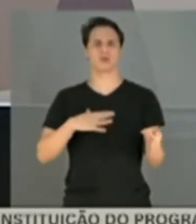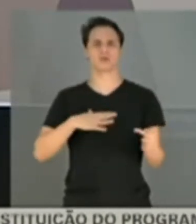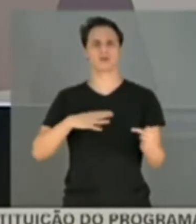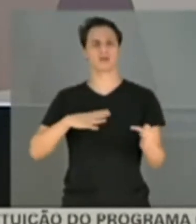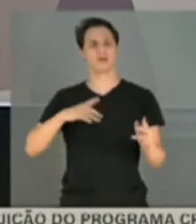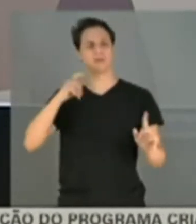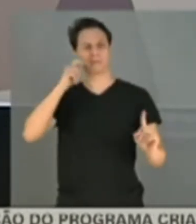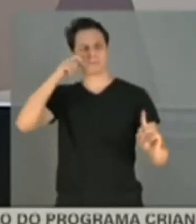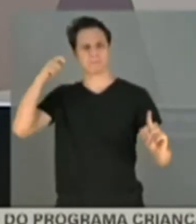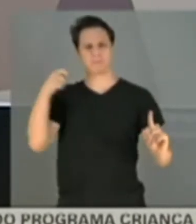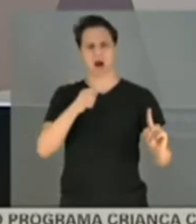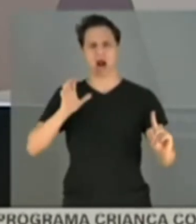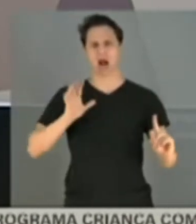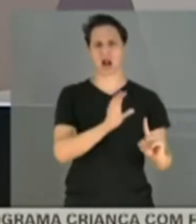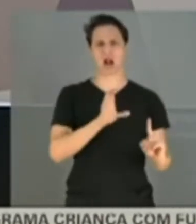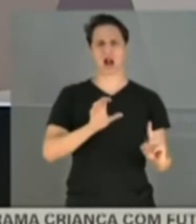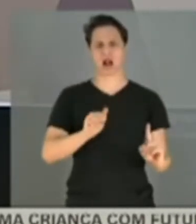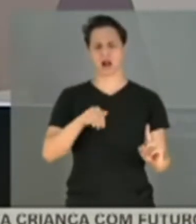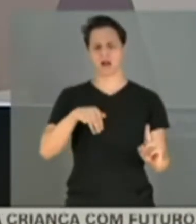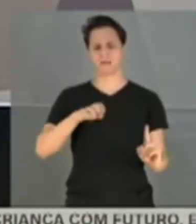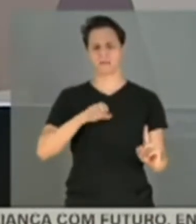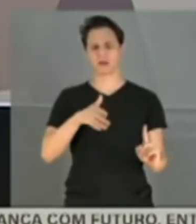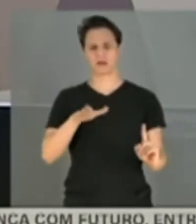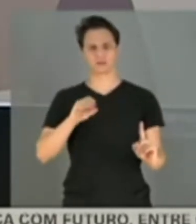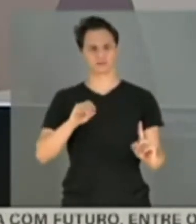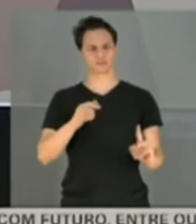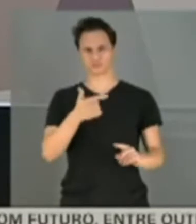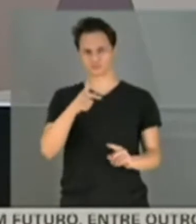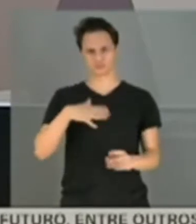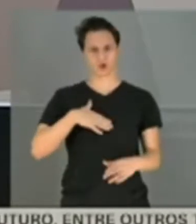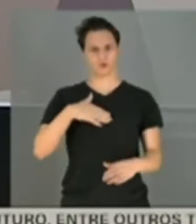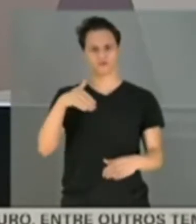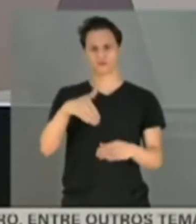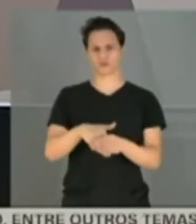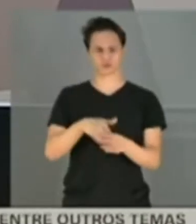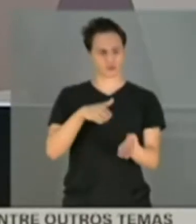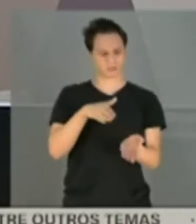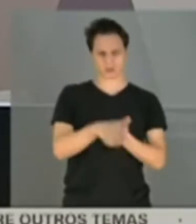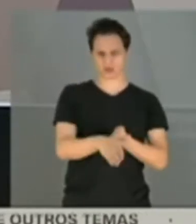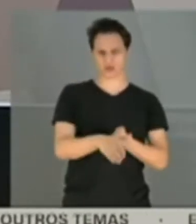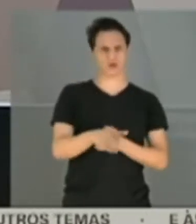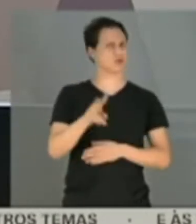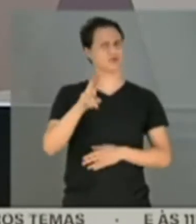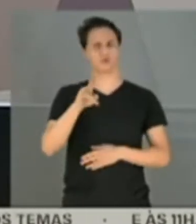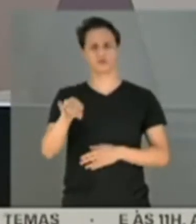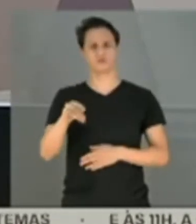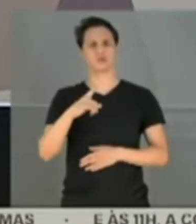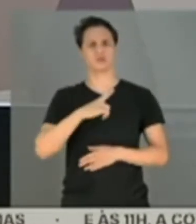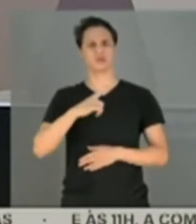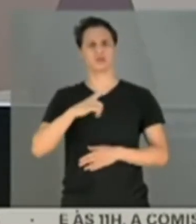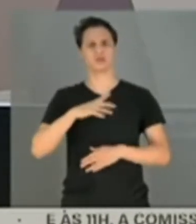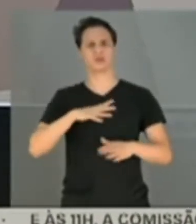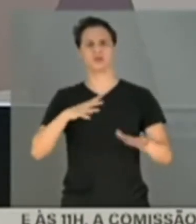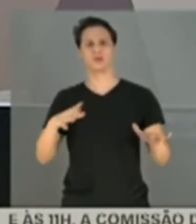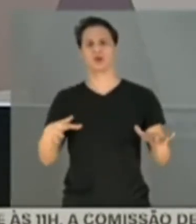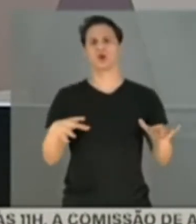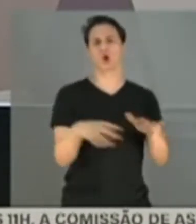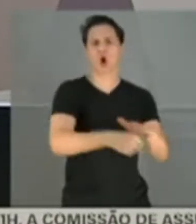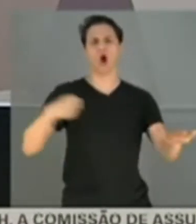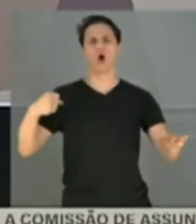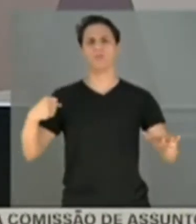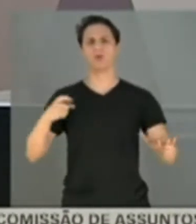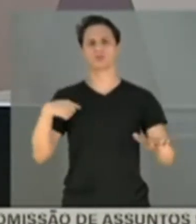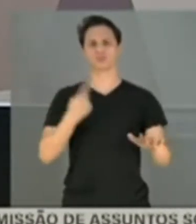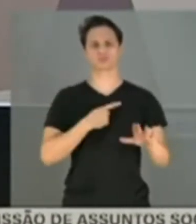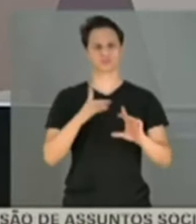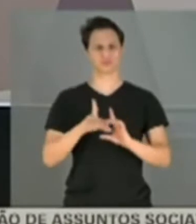que sabe que perdeu. Não haverá voto impresso. Não haverá nenhum tipo de golpe contra a nossa democracia. As